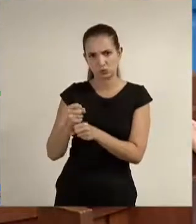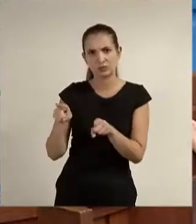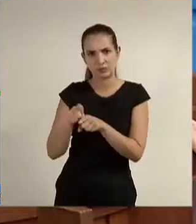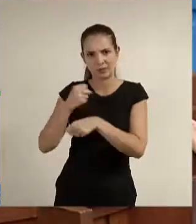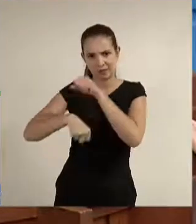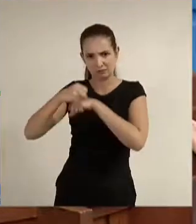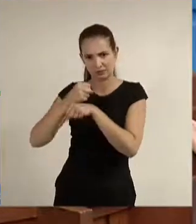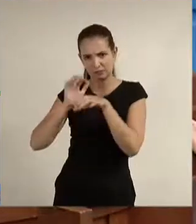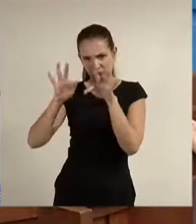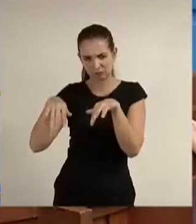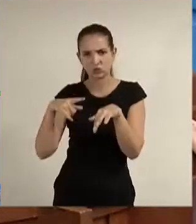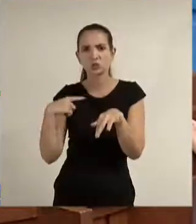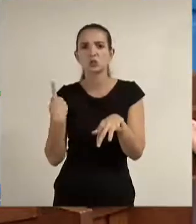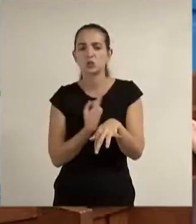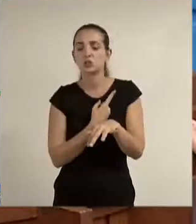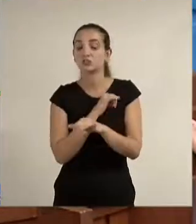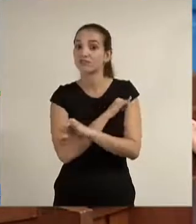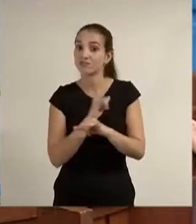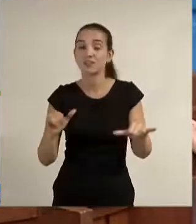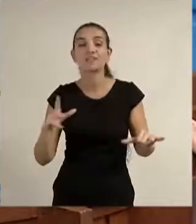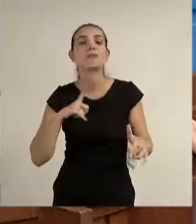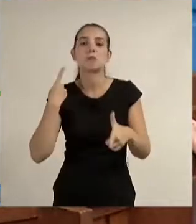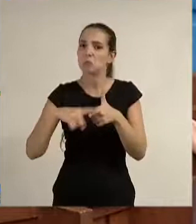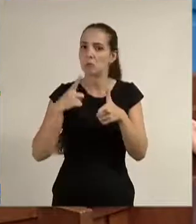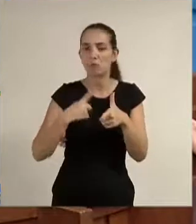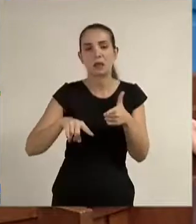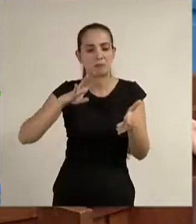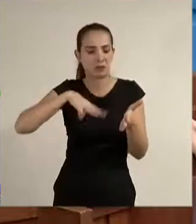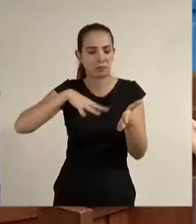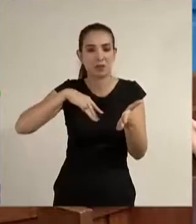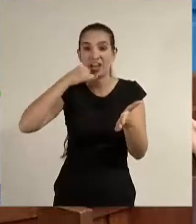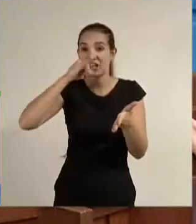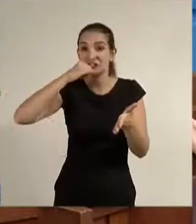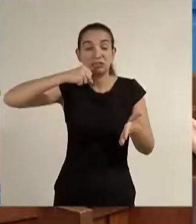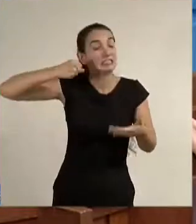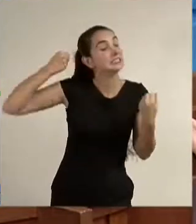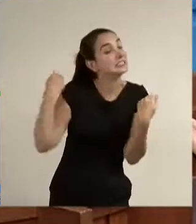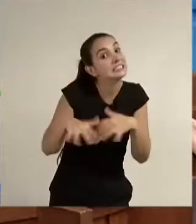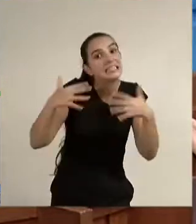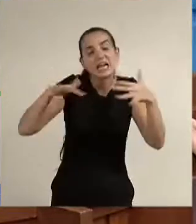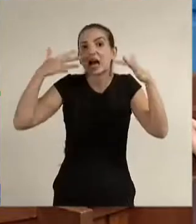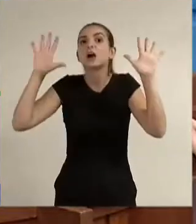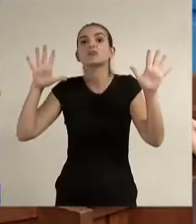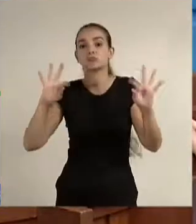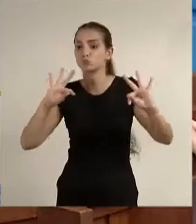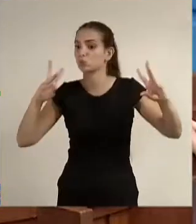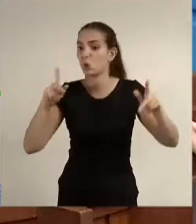pessoas ficaram mais assustadas ainda com as contas que vieram no final de cada mês.